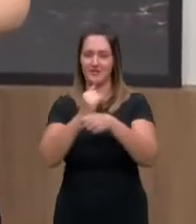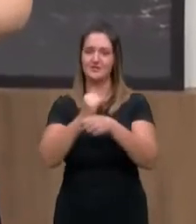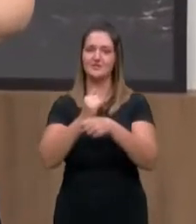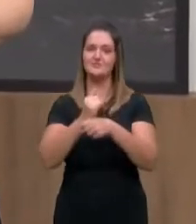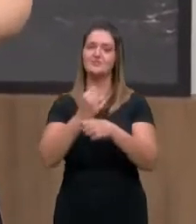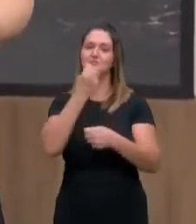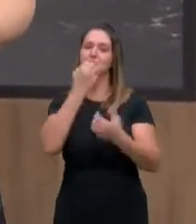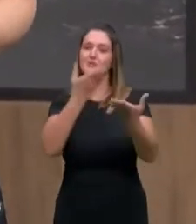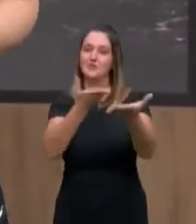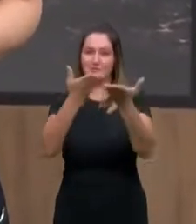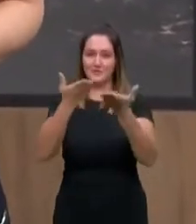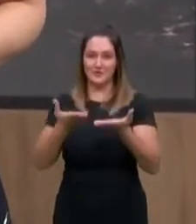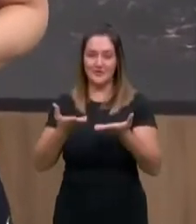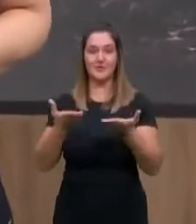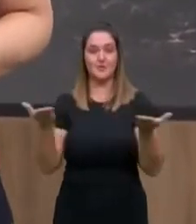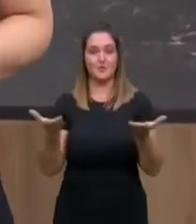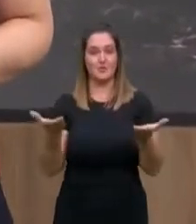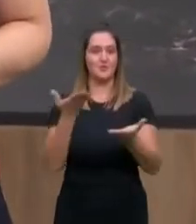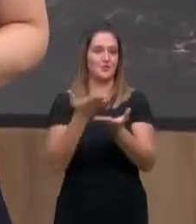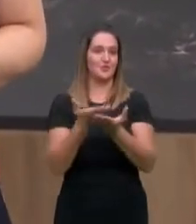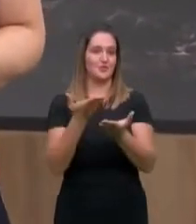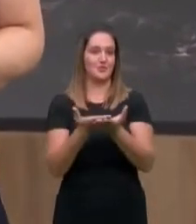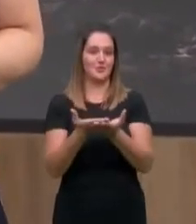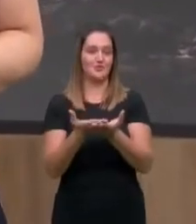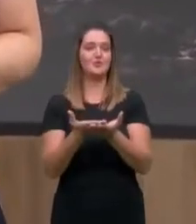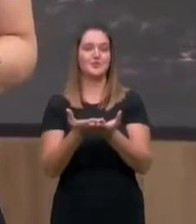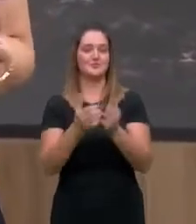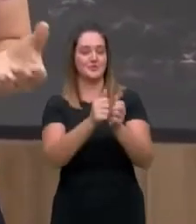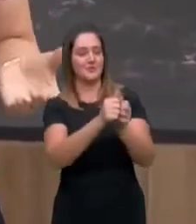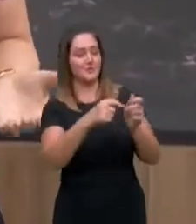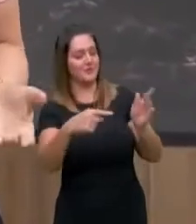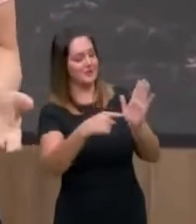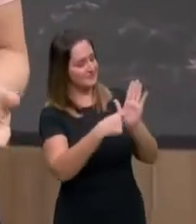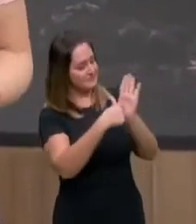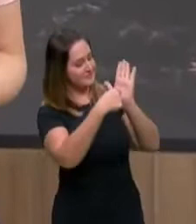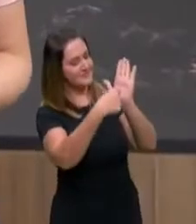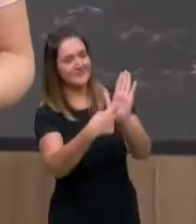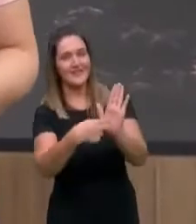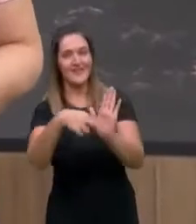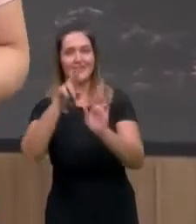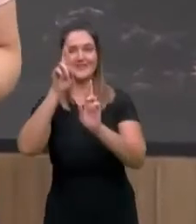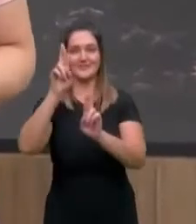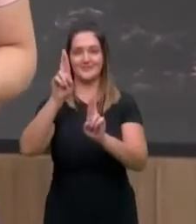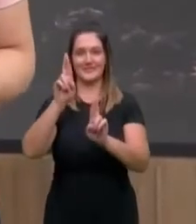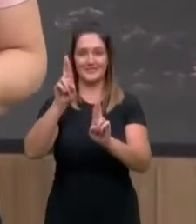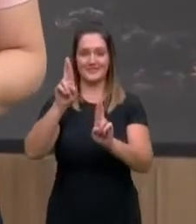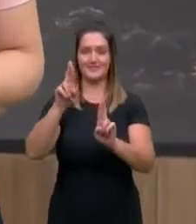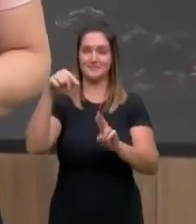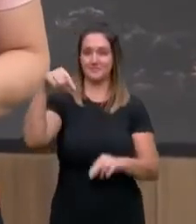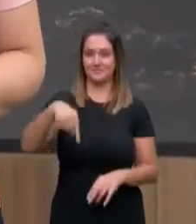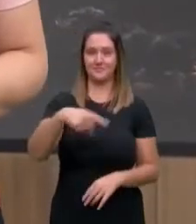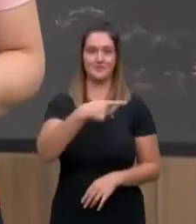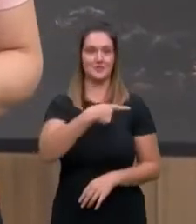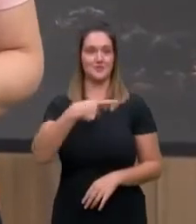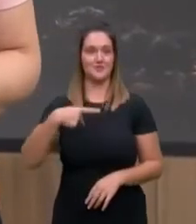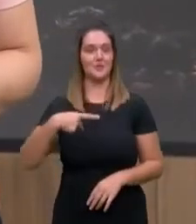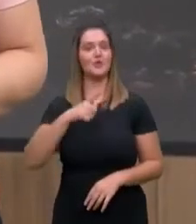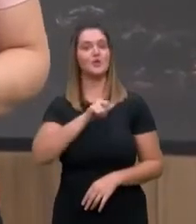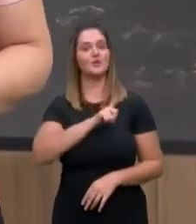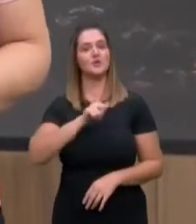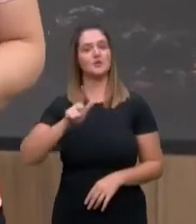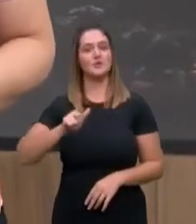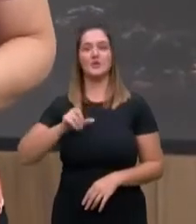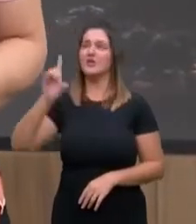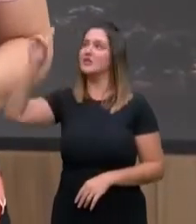digitais. Seja muito bem-vindo à Classe Bíblica Apocalipse Revelações de Esperança. Aqui o pastor Luiz Gonçalves tem sido